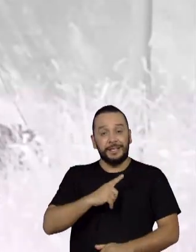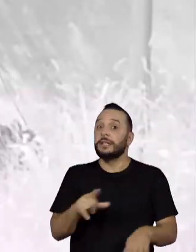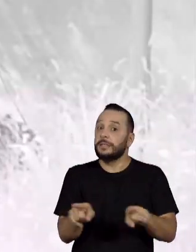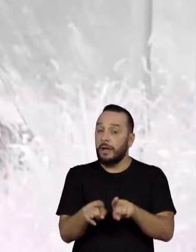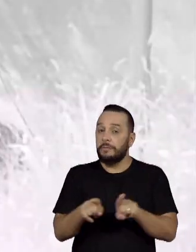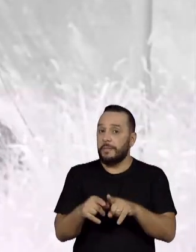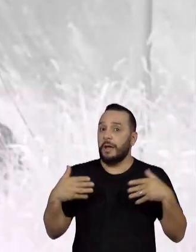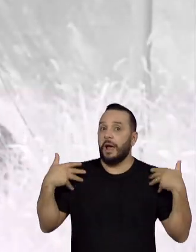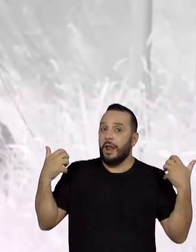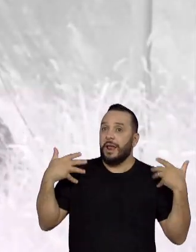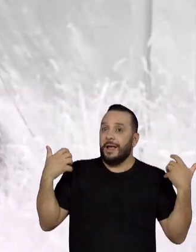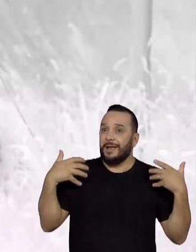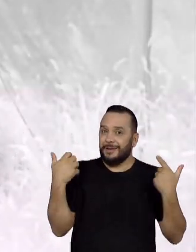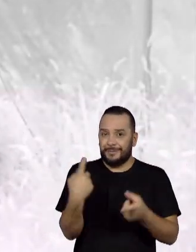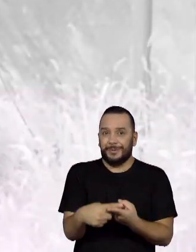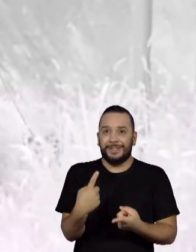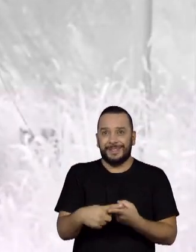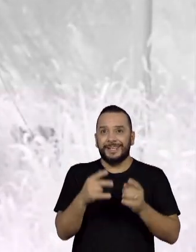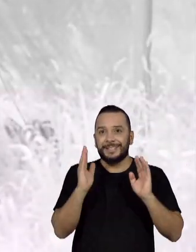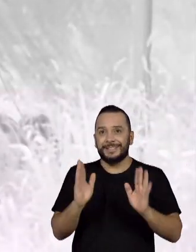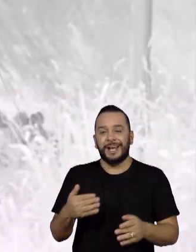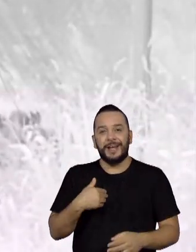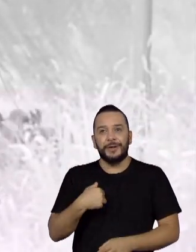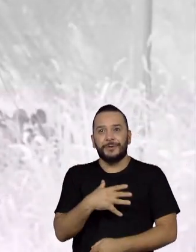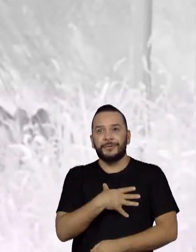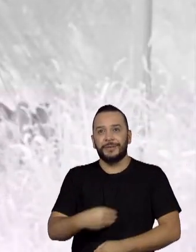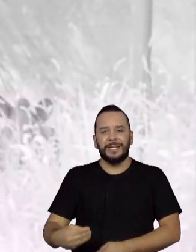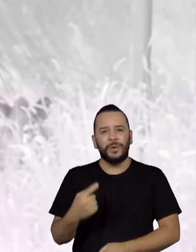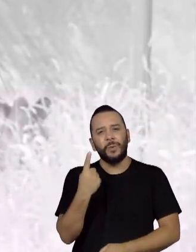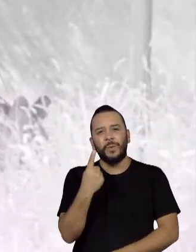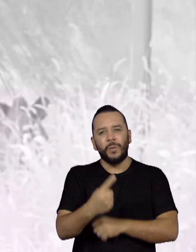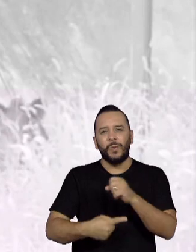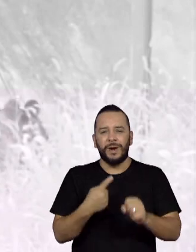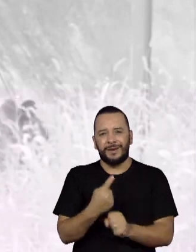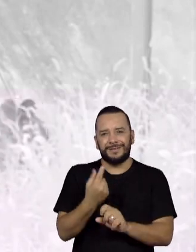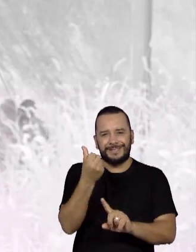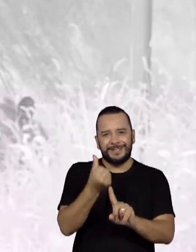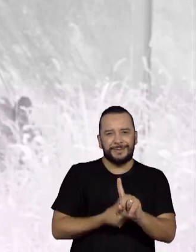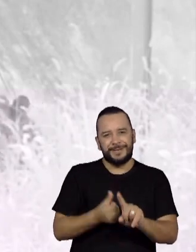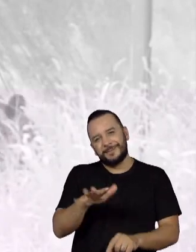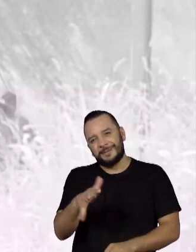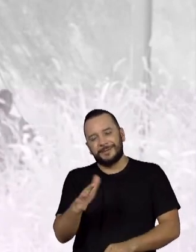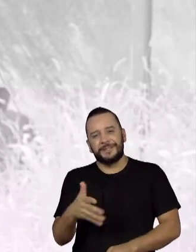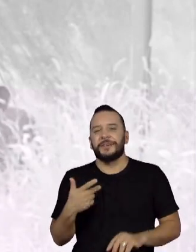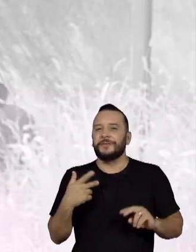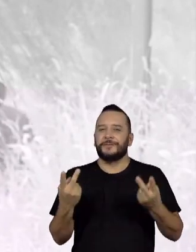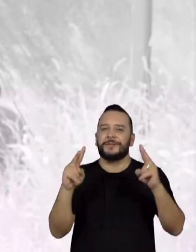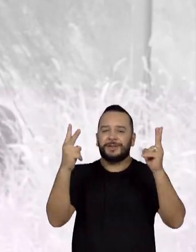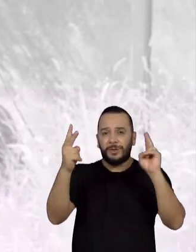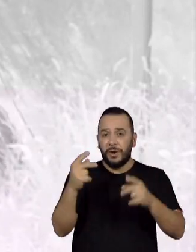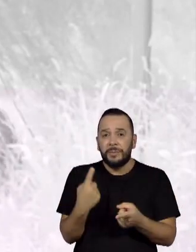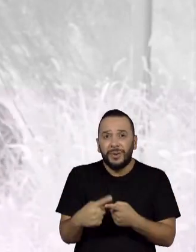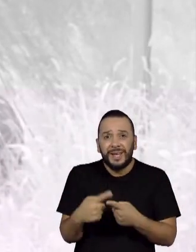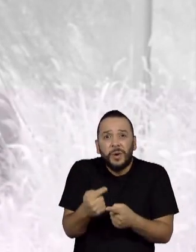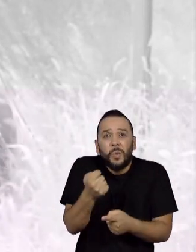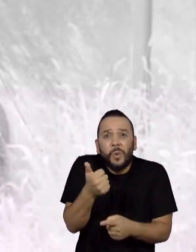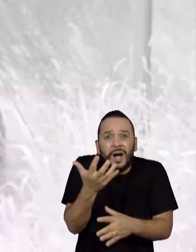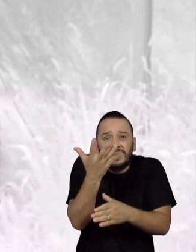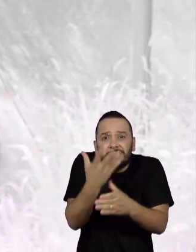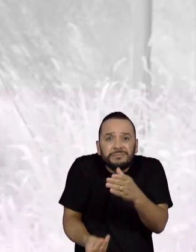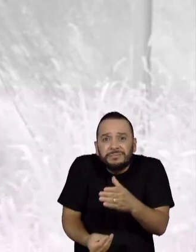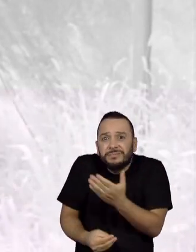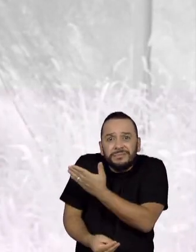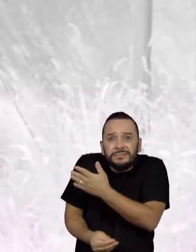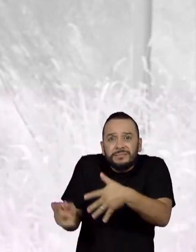que os filhotes já têm cerca de um ano e meio. Uma vitória para a espécie ameaçada de extinção na